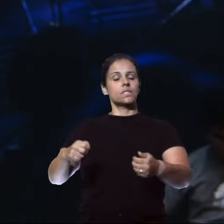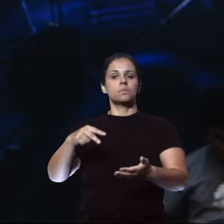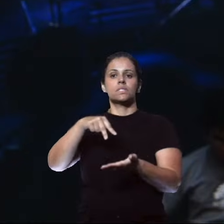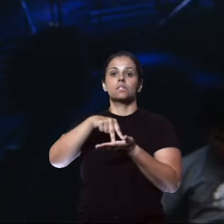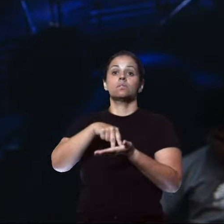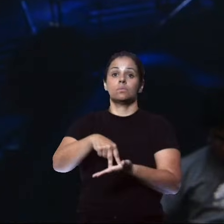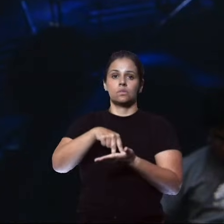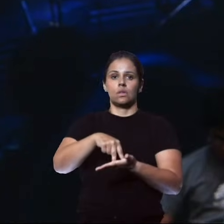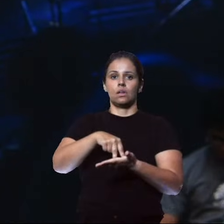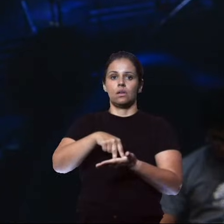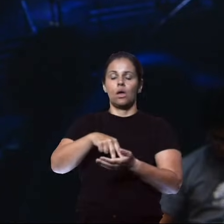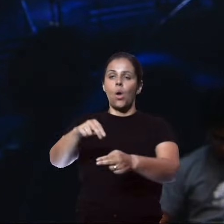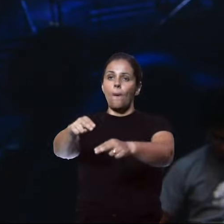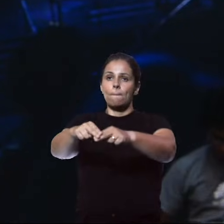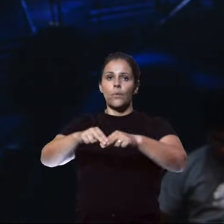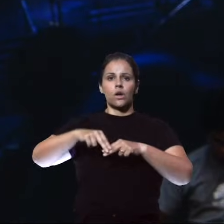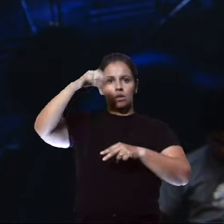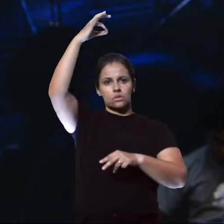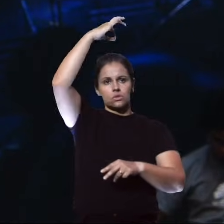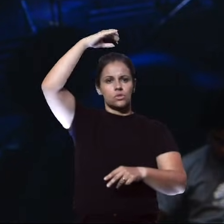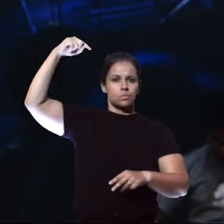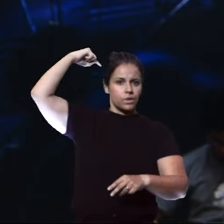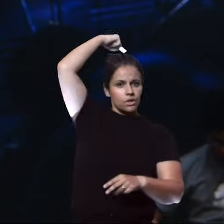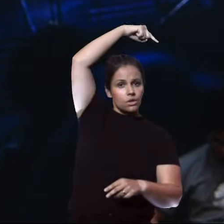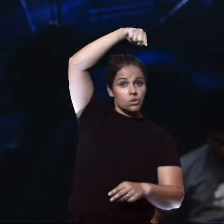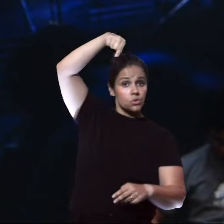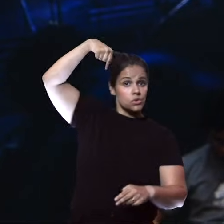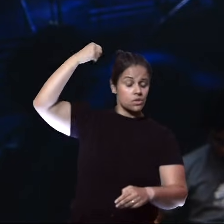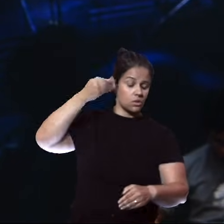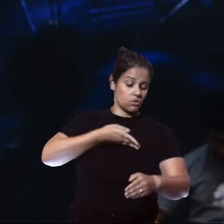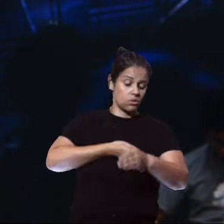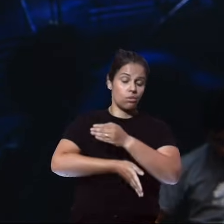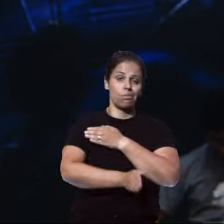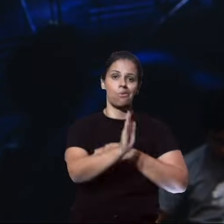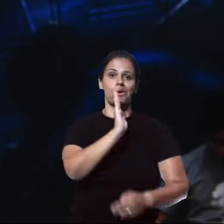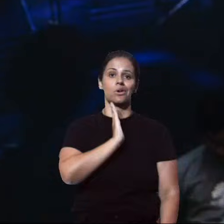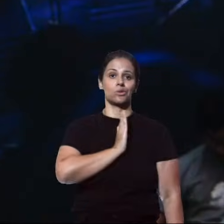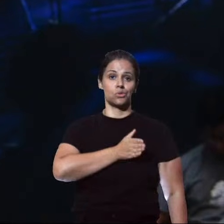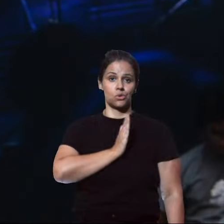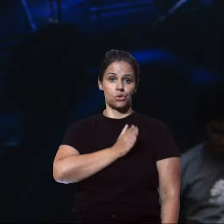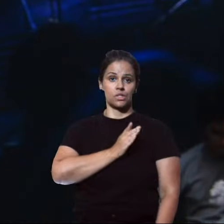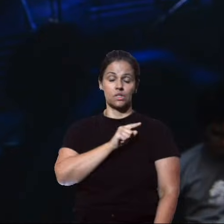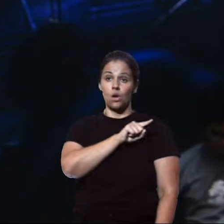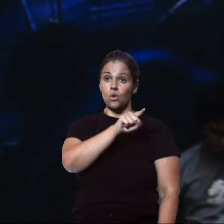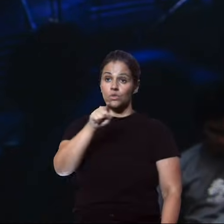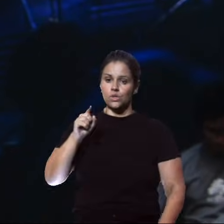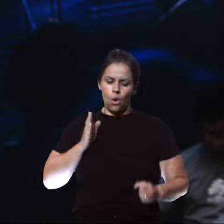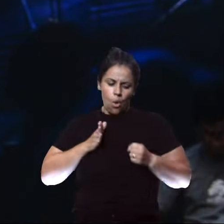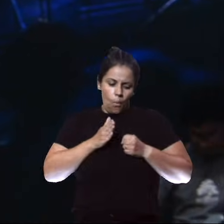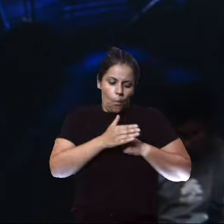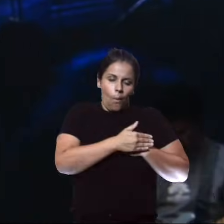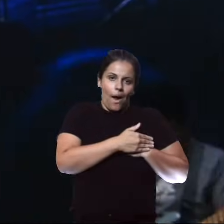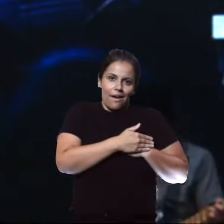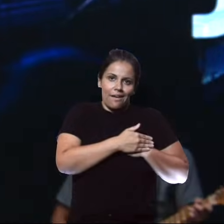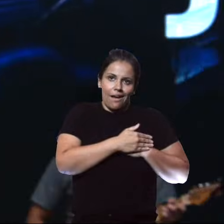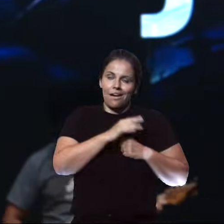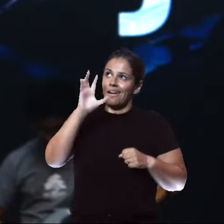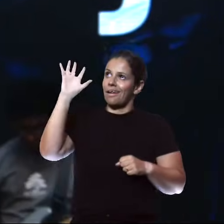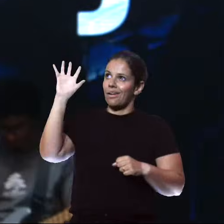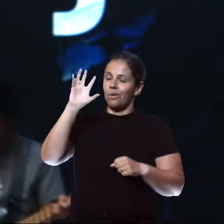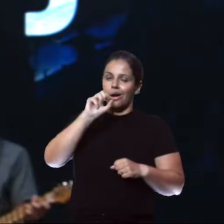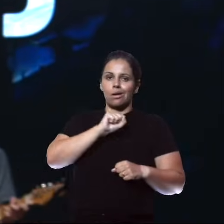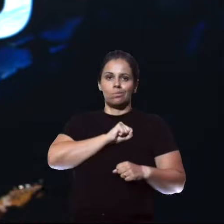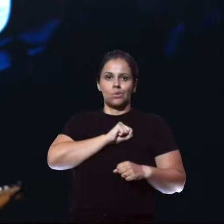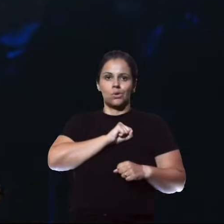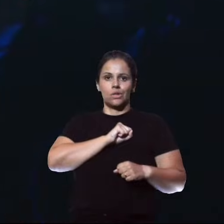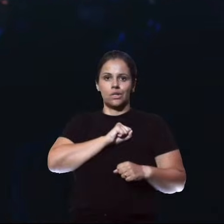do Espírito Santo que habita em nós, guarde o bom tesouro que lhe foi confiado. Nós estamos